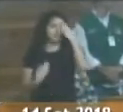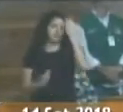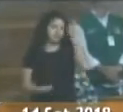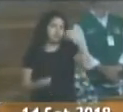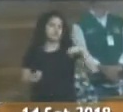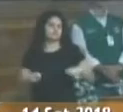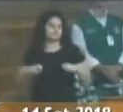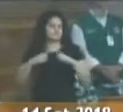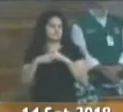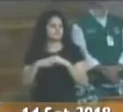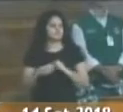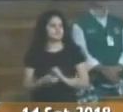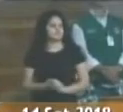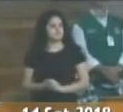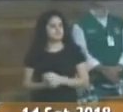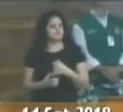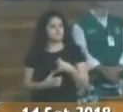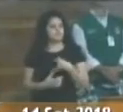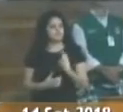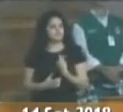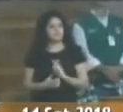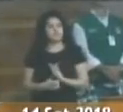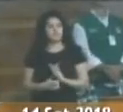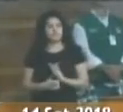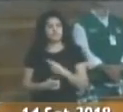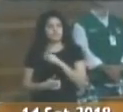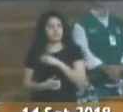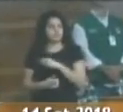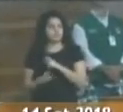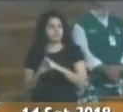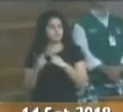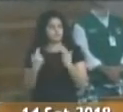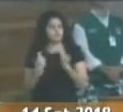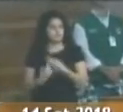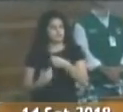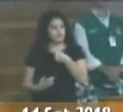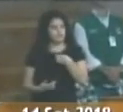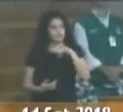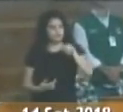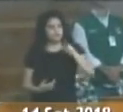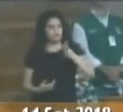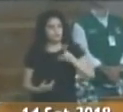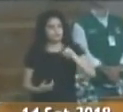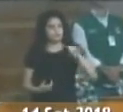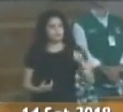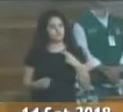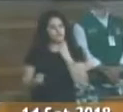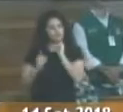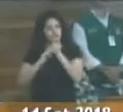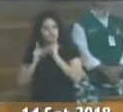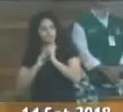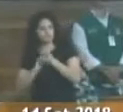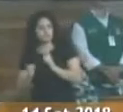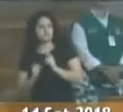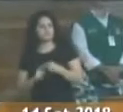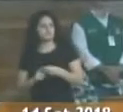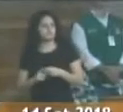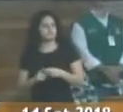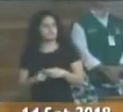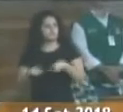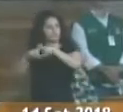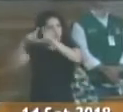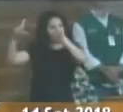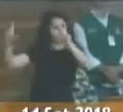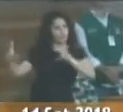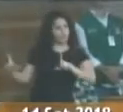Câmara, né? A gente esteve aqui numa última audiência pública, onde a gente, eu, Júlio, Marilda, denunciamos o quadro abusivo que